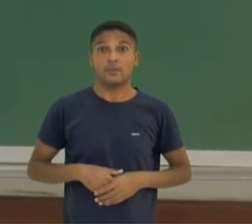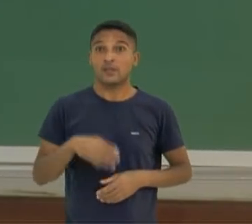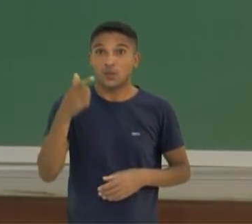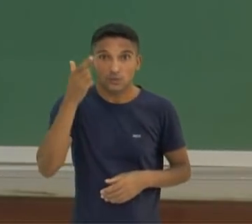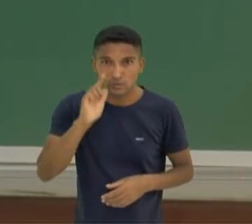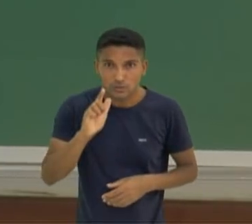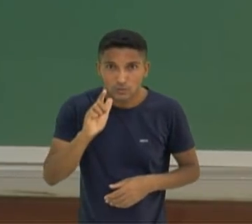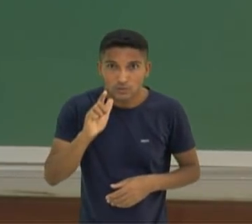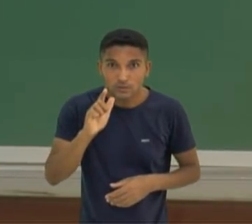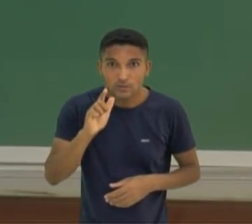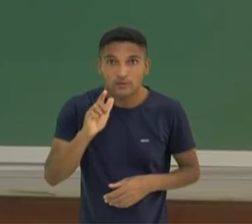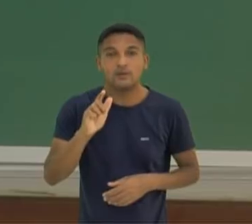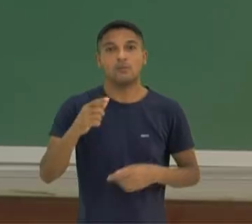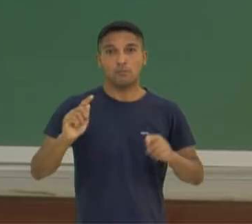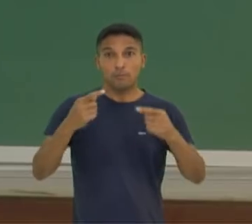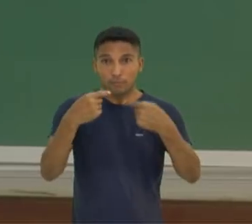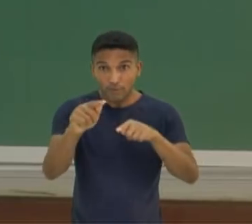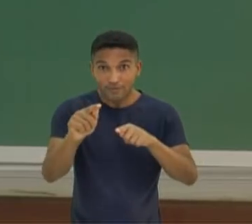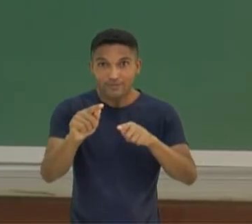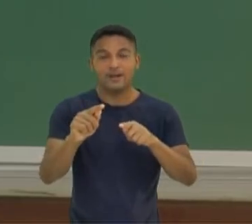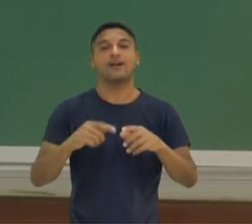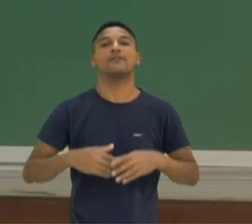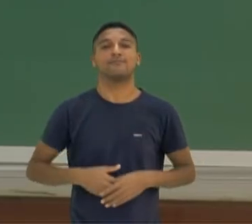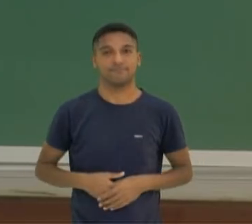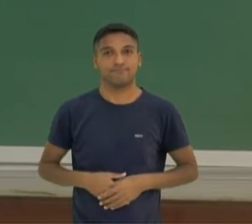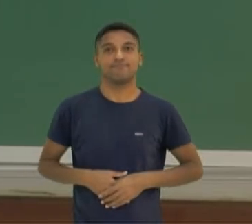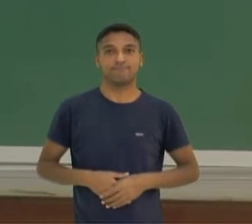Agora, vamos lá para o nosso próximo exercício.